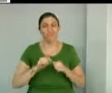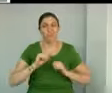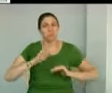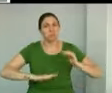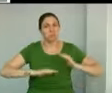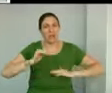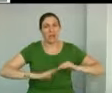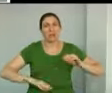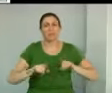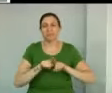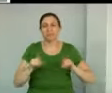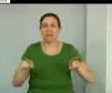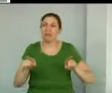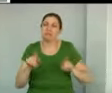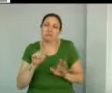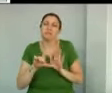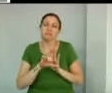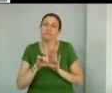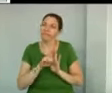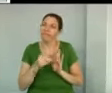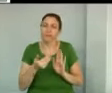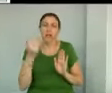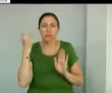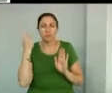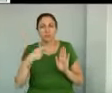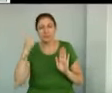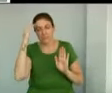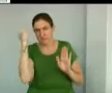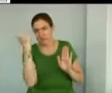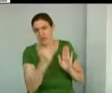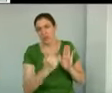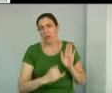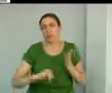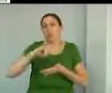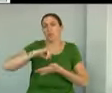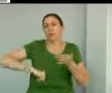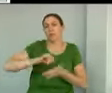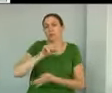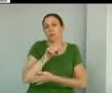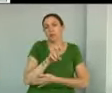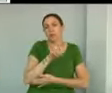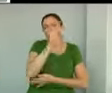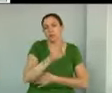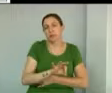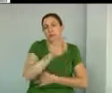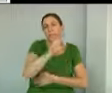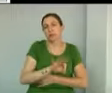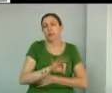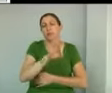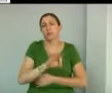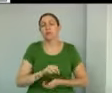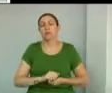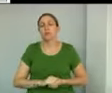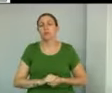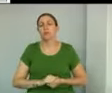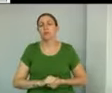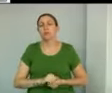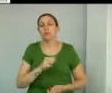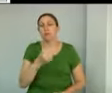Mas a legislação foi feita desta forma. Né? Então, de impostos, 15% da soma desses dois valores, então dá